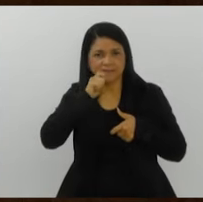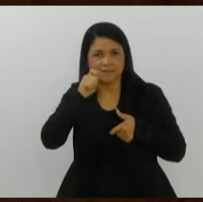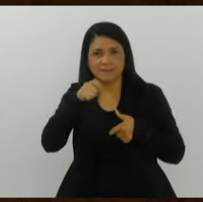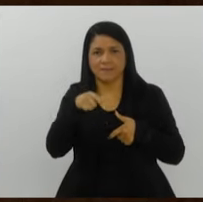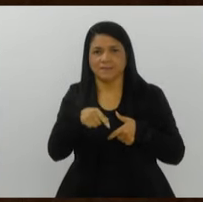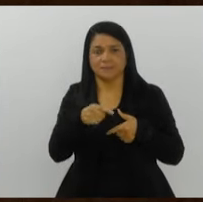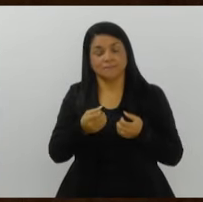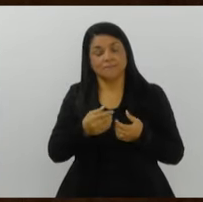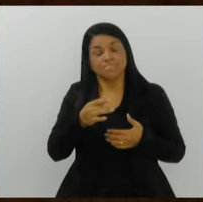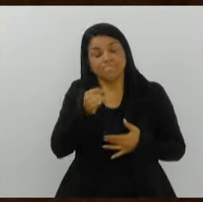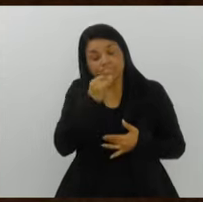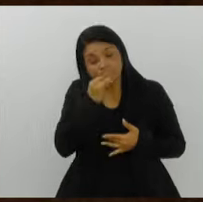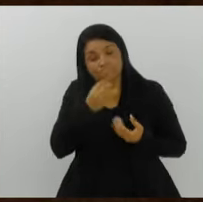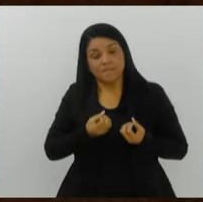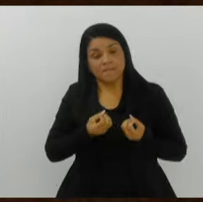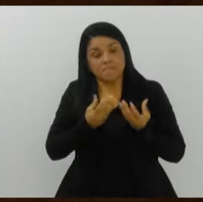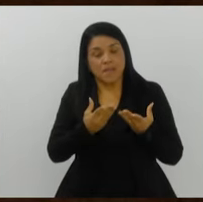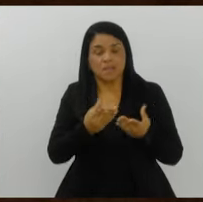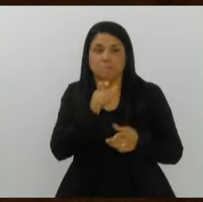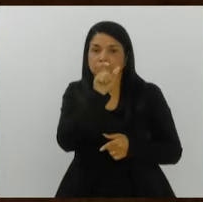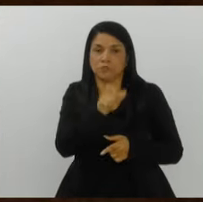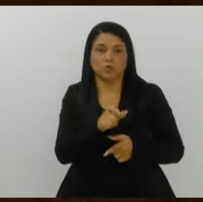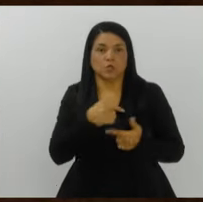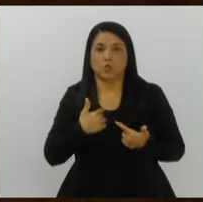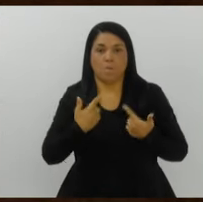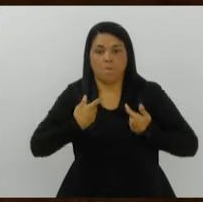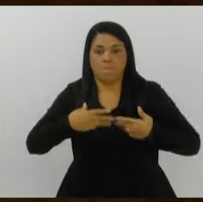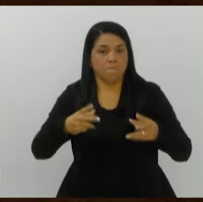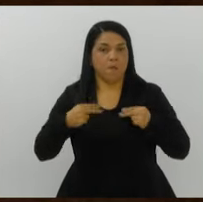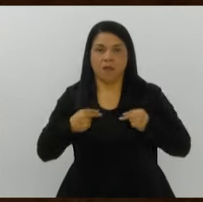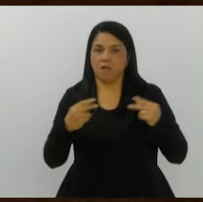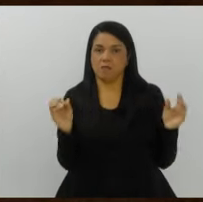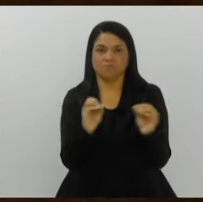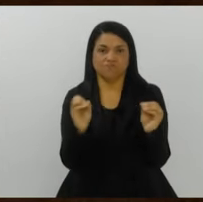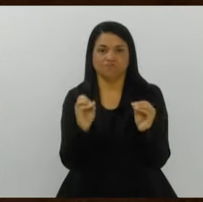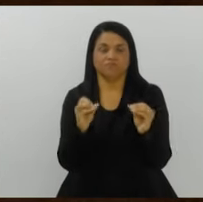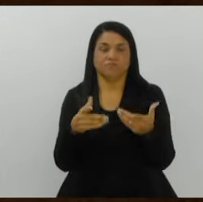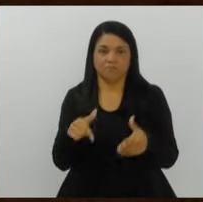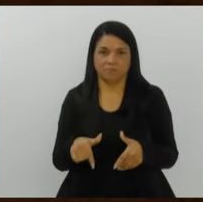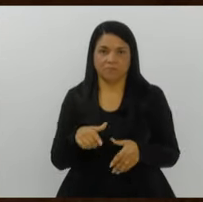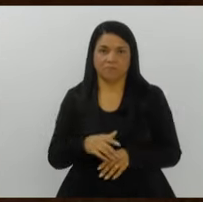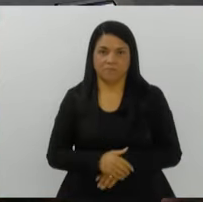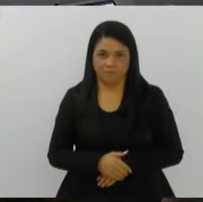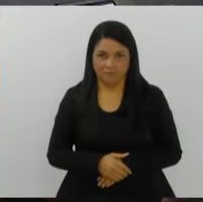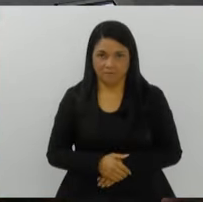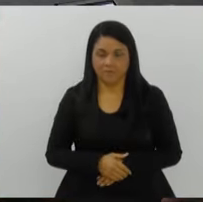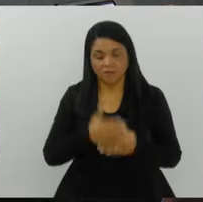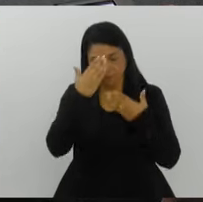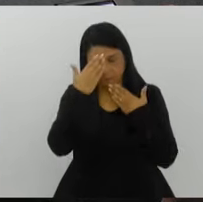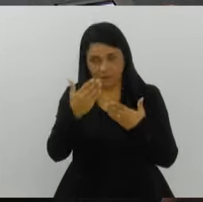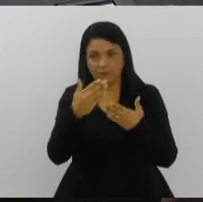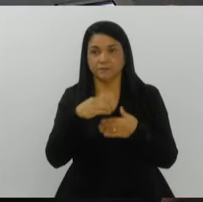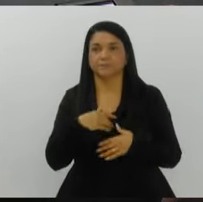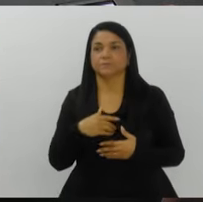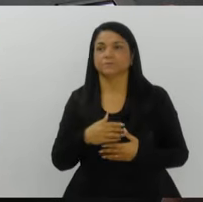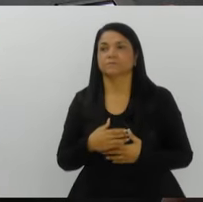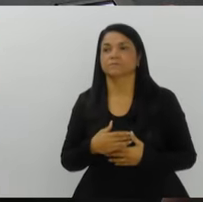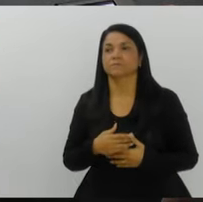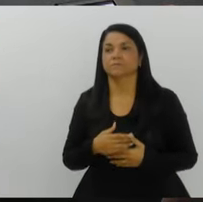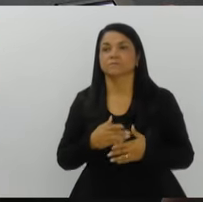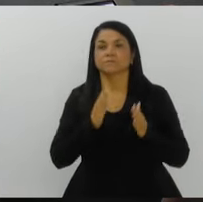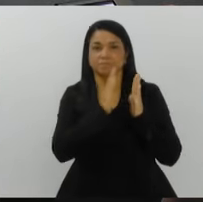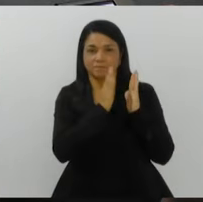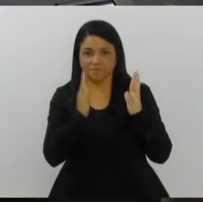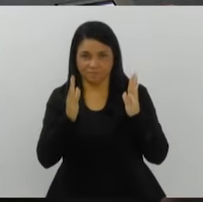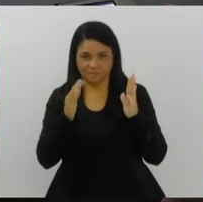infelizmente será entregue a quem não merece tal honraria da Casa Legislativa do Estado do Rio. Muito obrigado, senhora presidente. Pela ordem, presidente, que foi